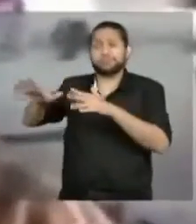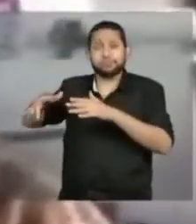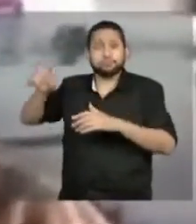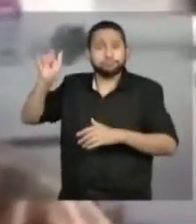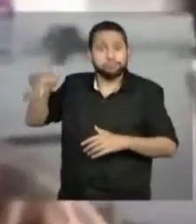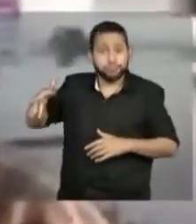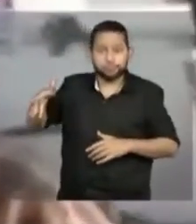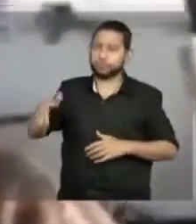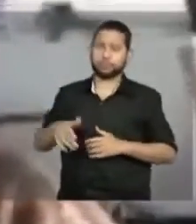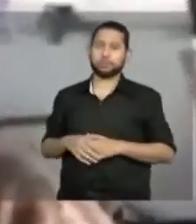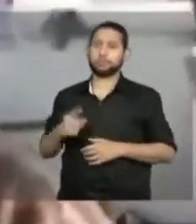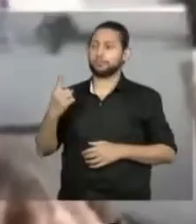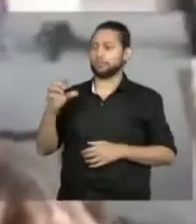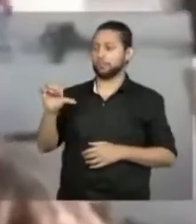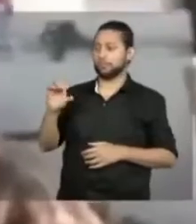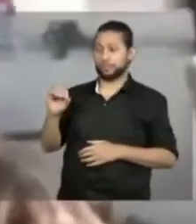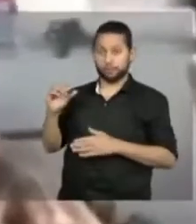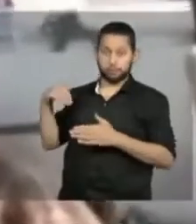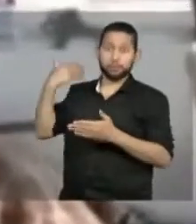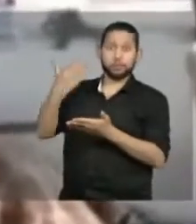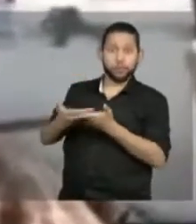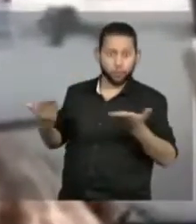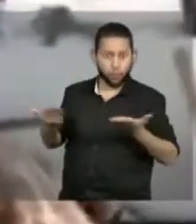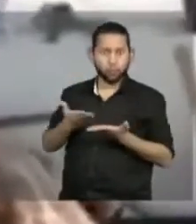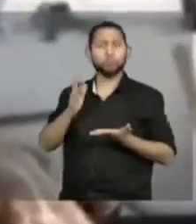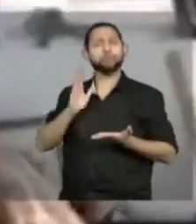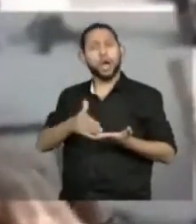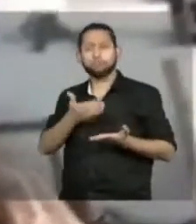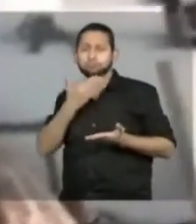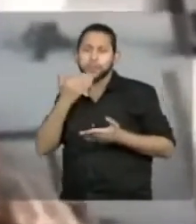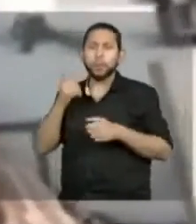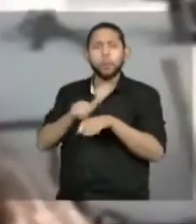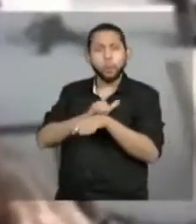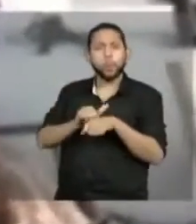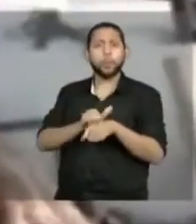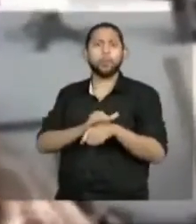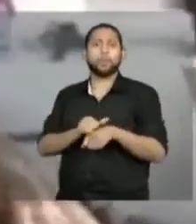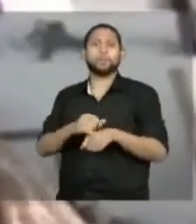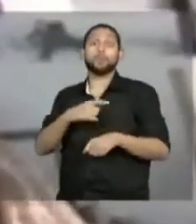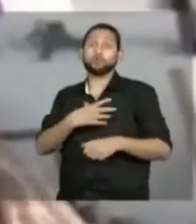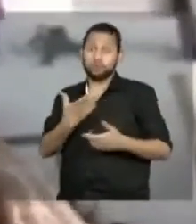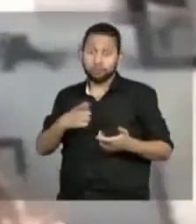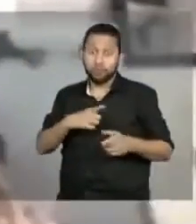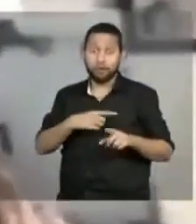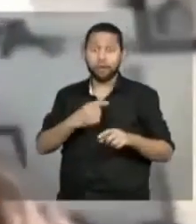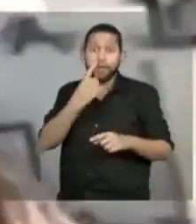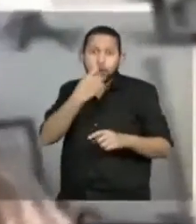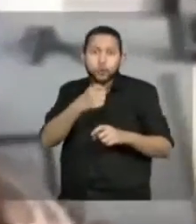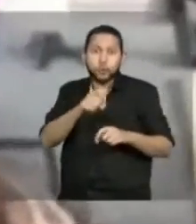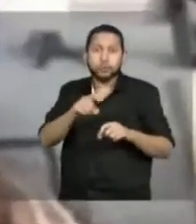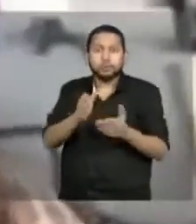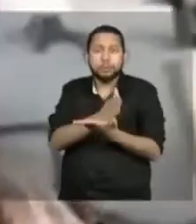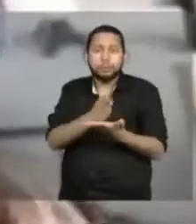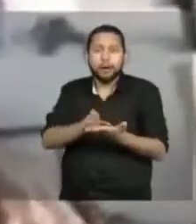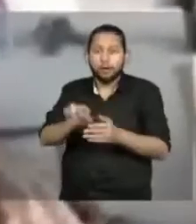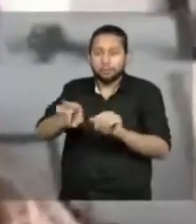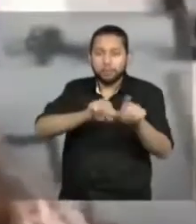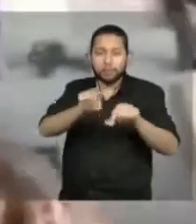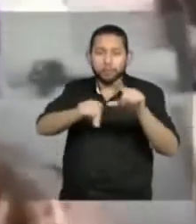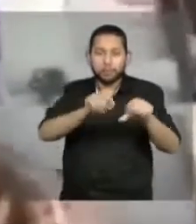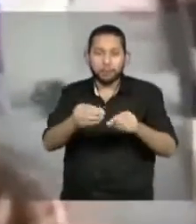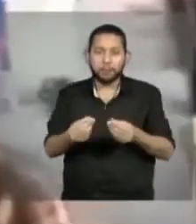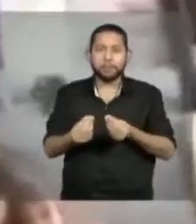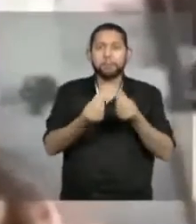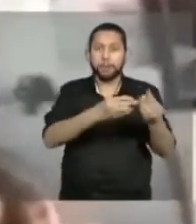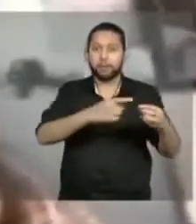que desde os anos 90 até aqui, muitas coisas já melhoraram, a gente hoje tem coletas seletivas de vários modelos, mas